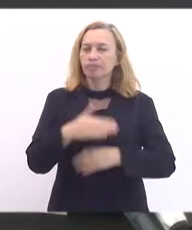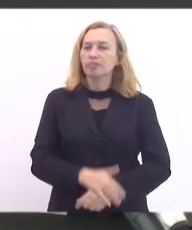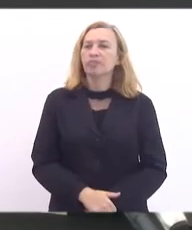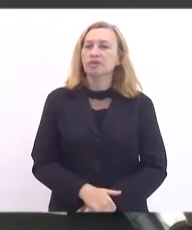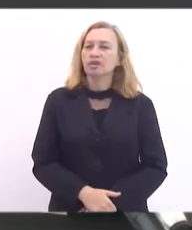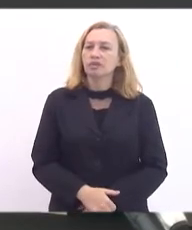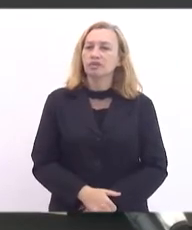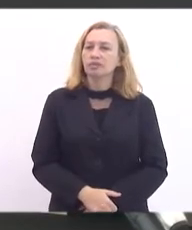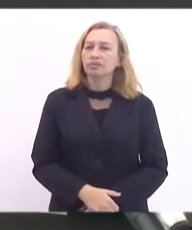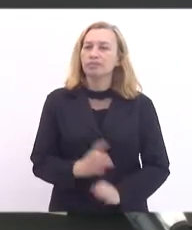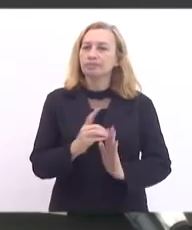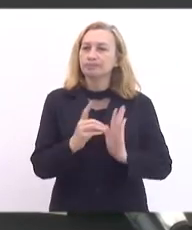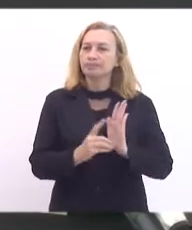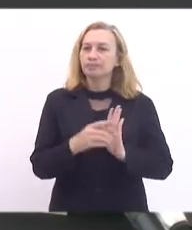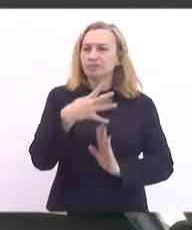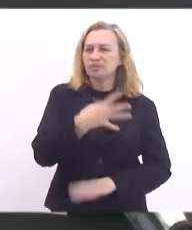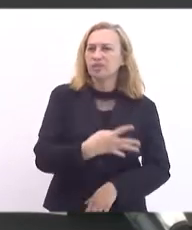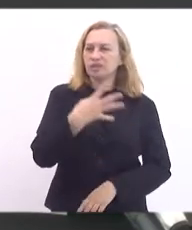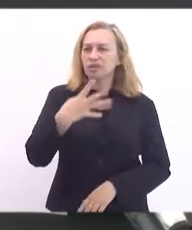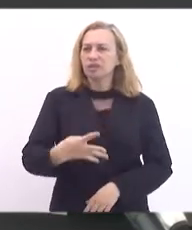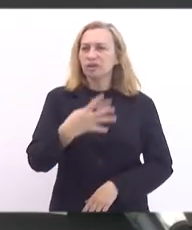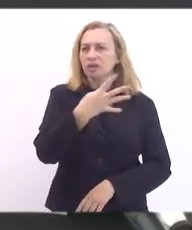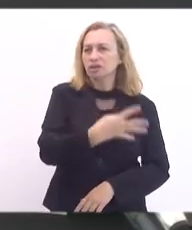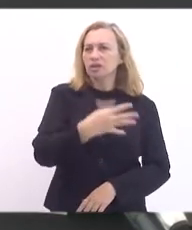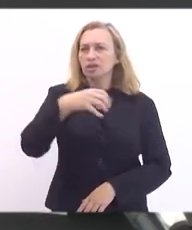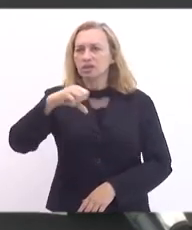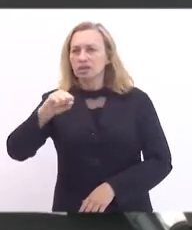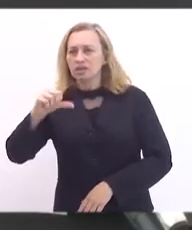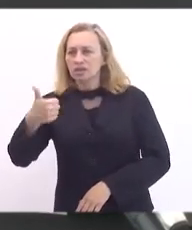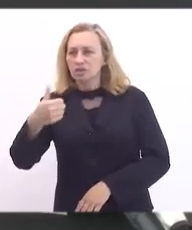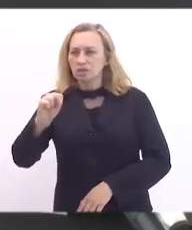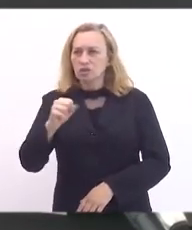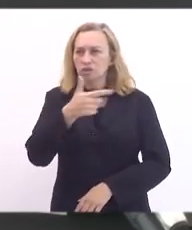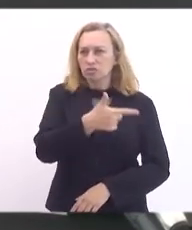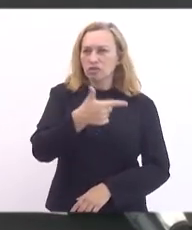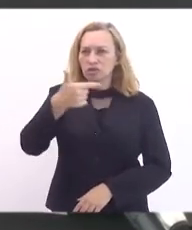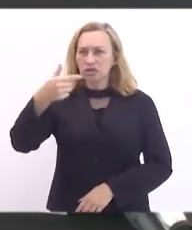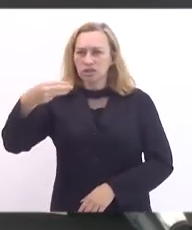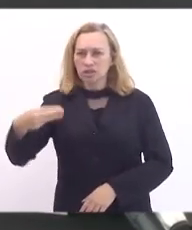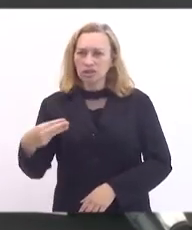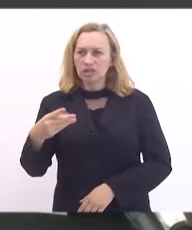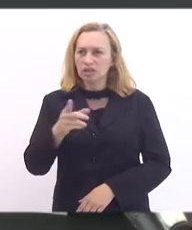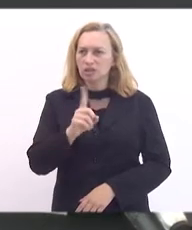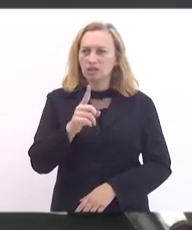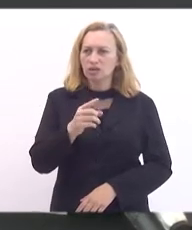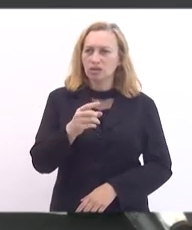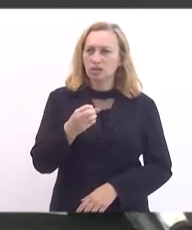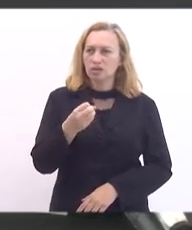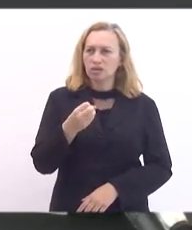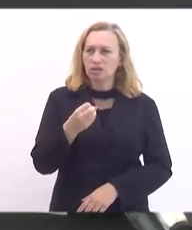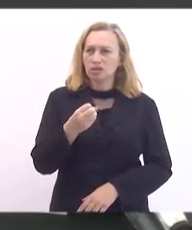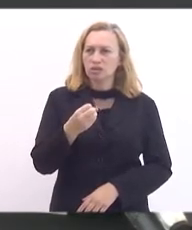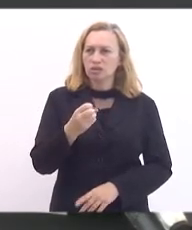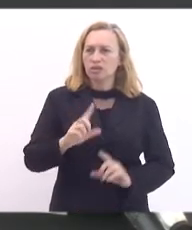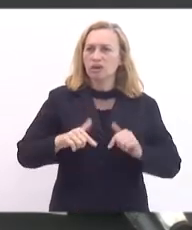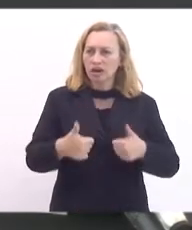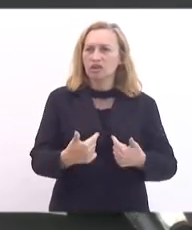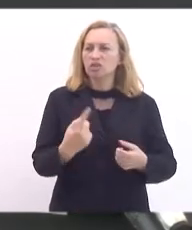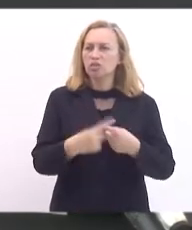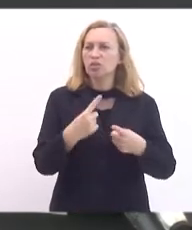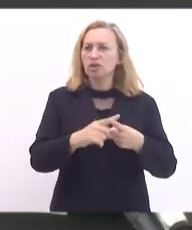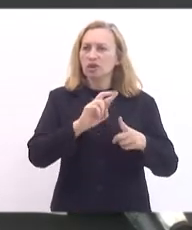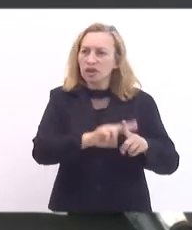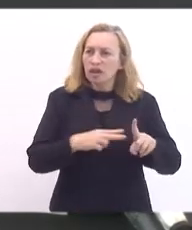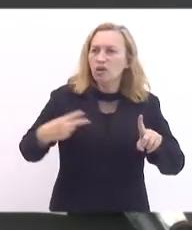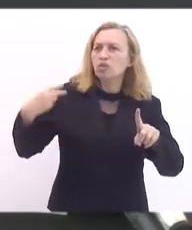é o decreto 44 418 de 2013 ele não funciona porque a carga tributária dele é o quase o